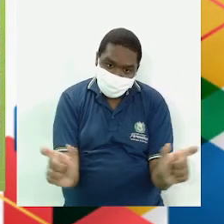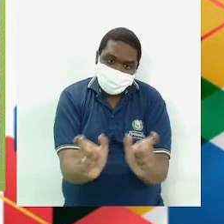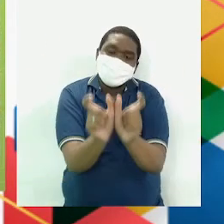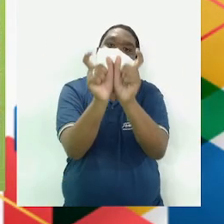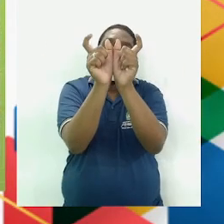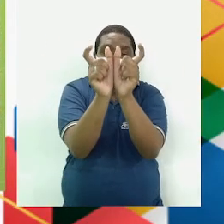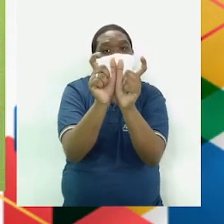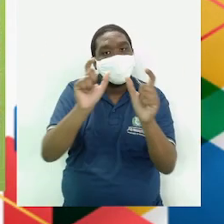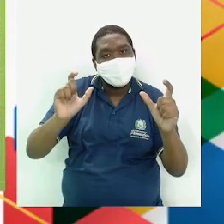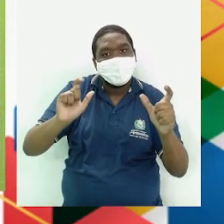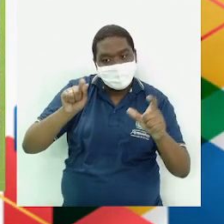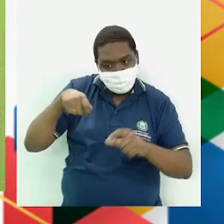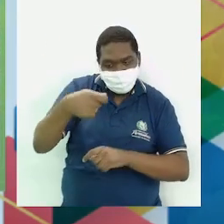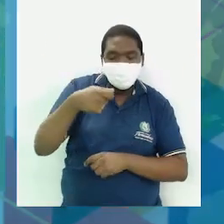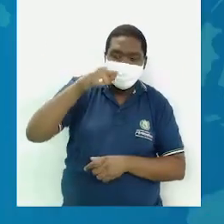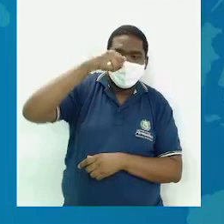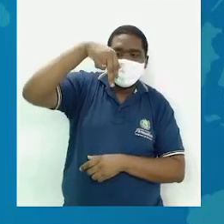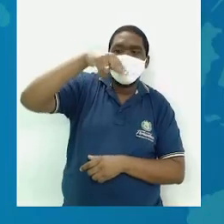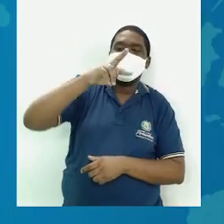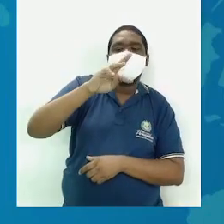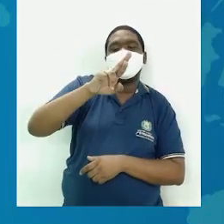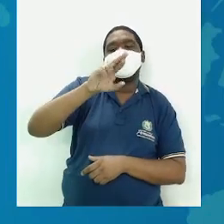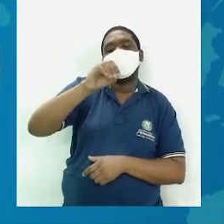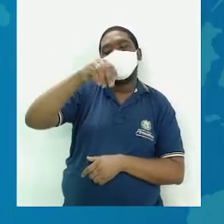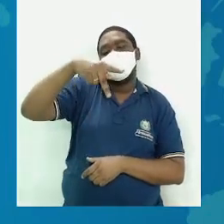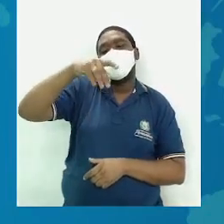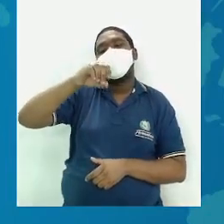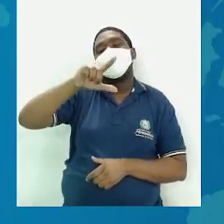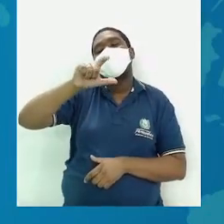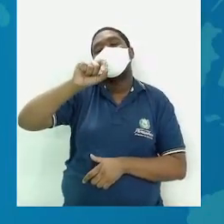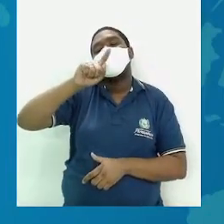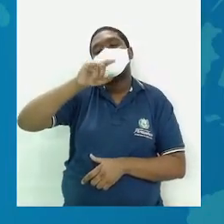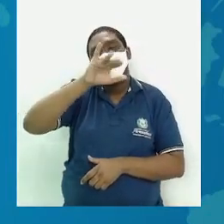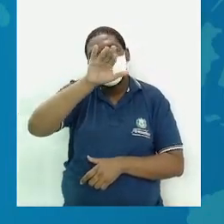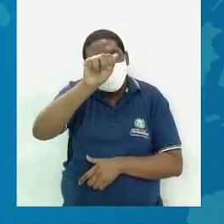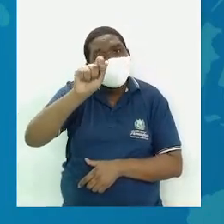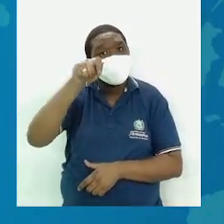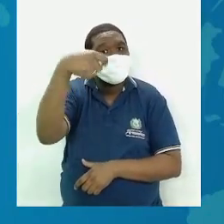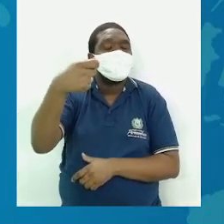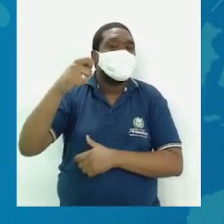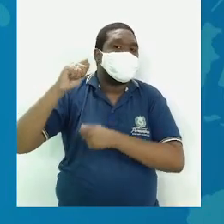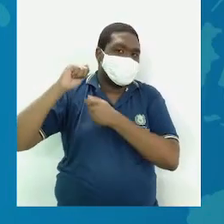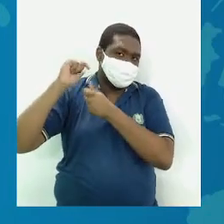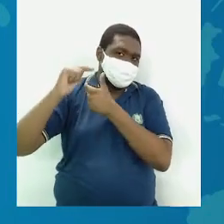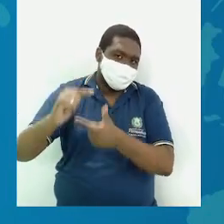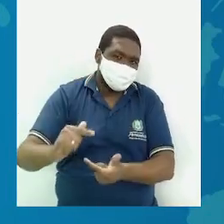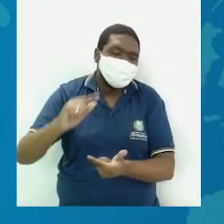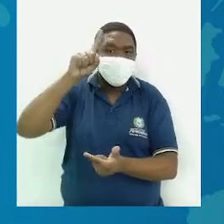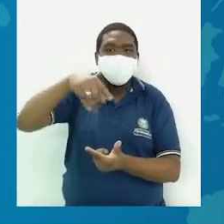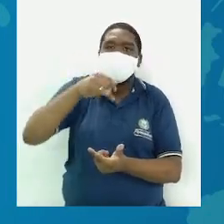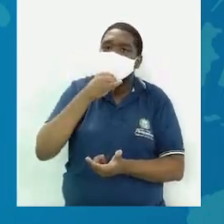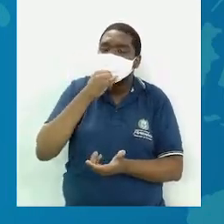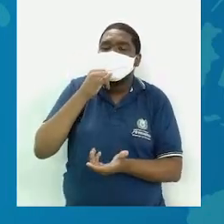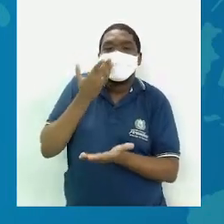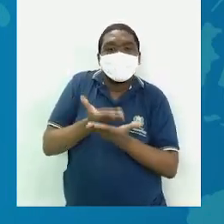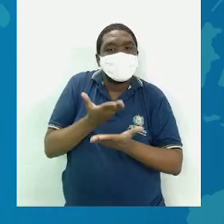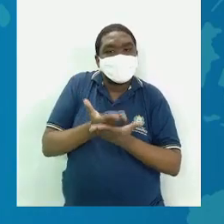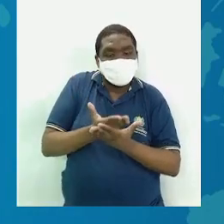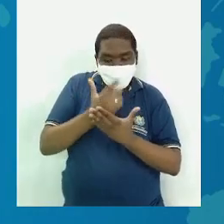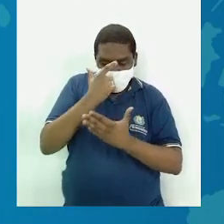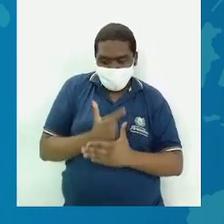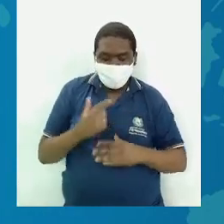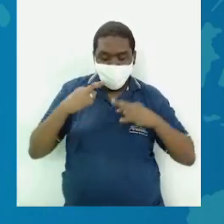coisa. Então, a antropologia seria o estudo a respeito do ser humano, né? Uma tentativa